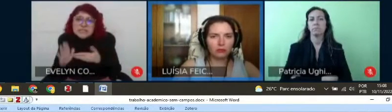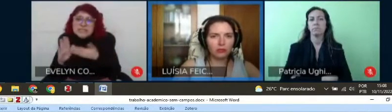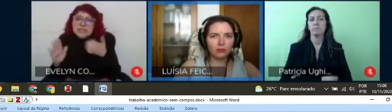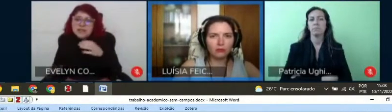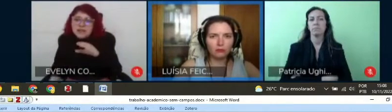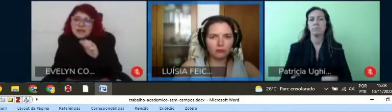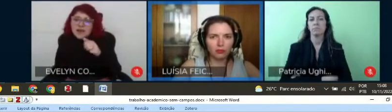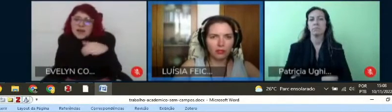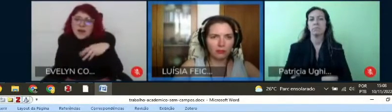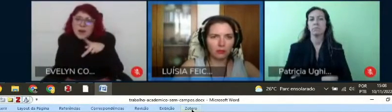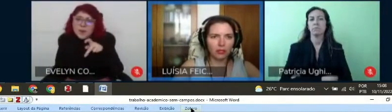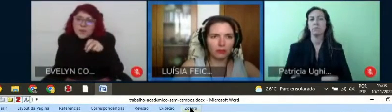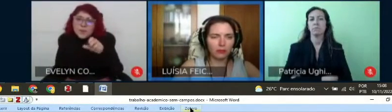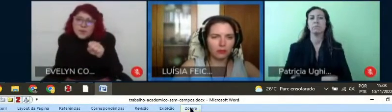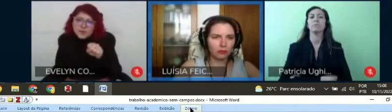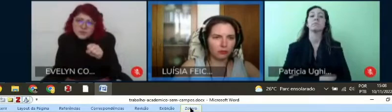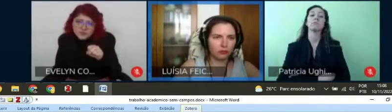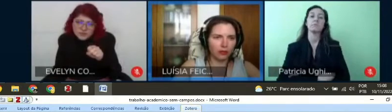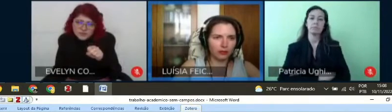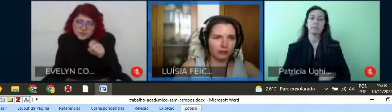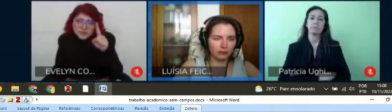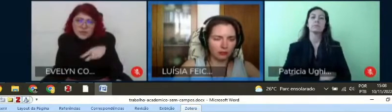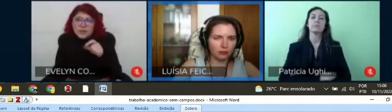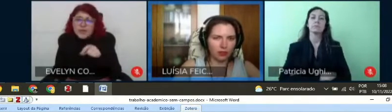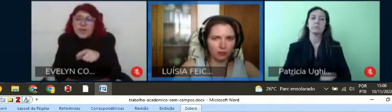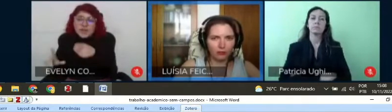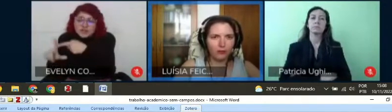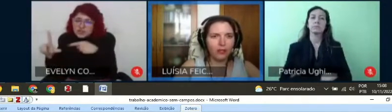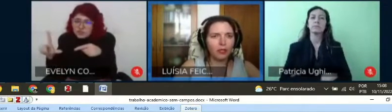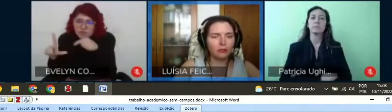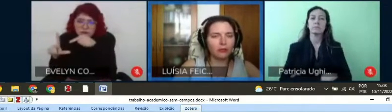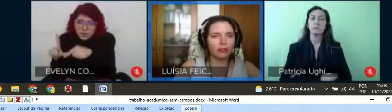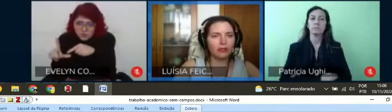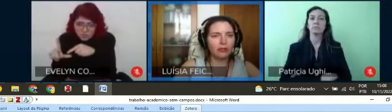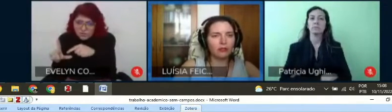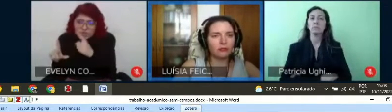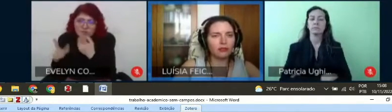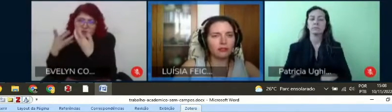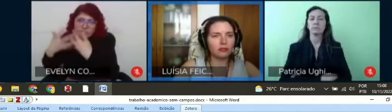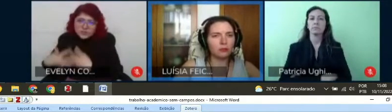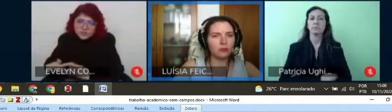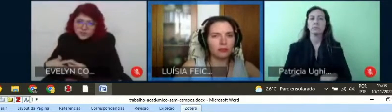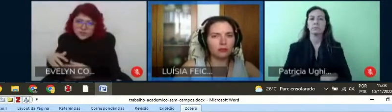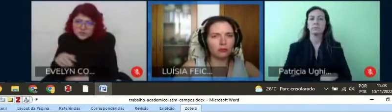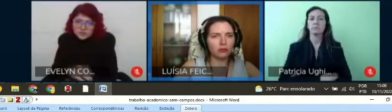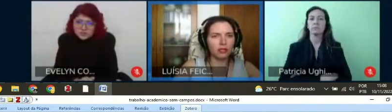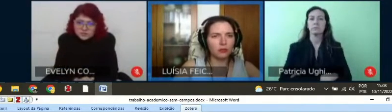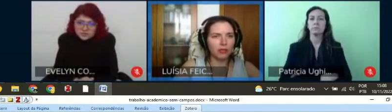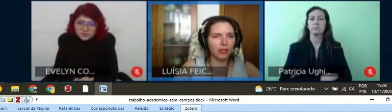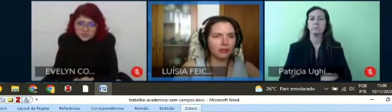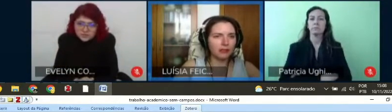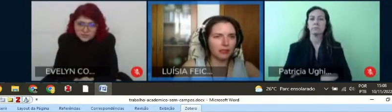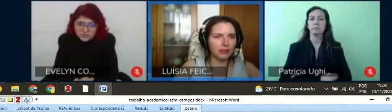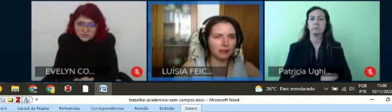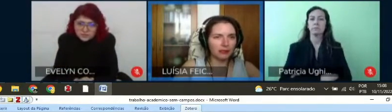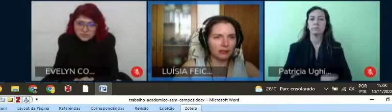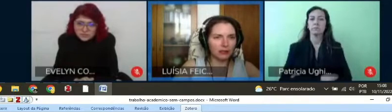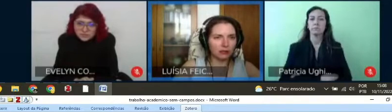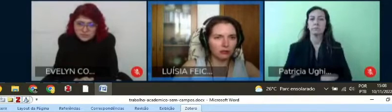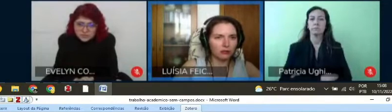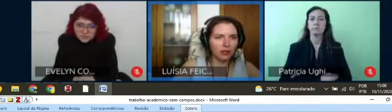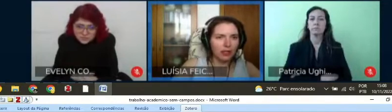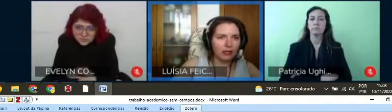do Zotero não vão funcionar, porque depois que tu salva, tu vem aqui e utiliza essa opção do Zotero, que é